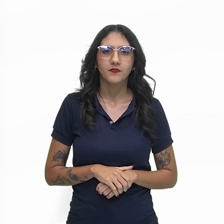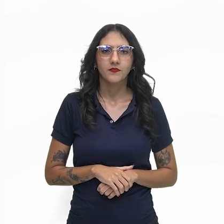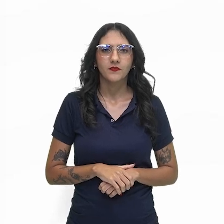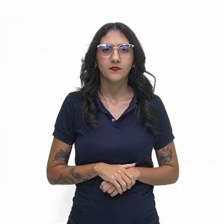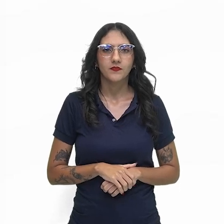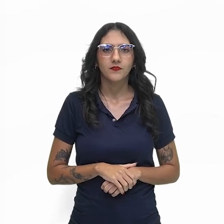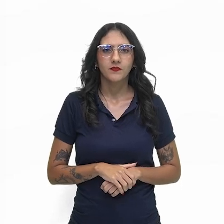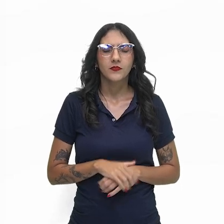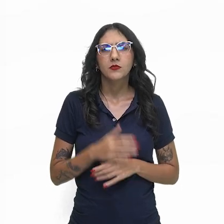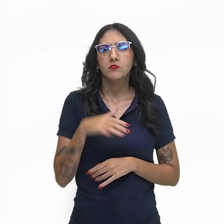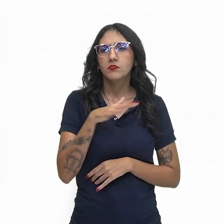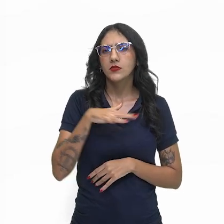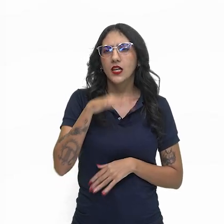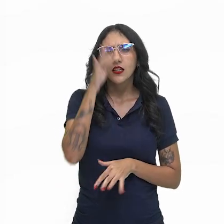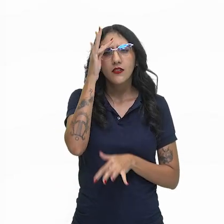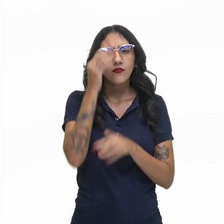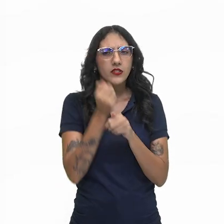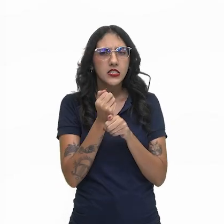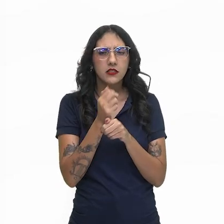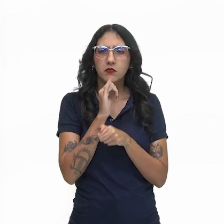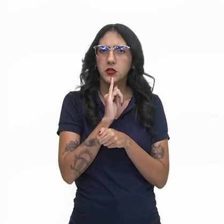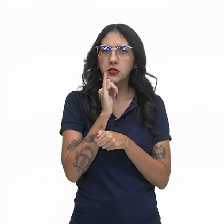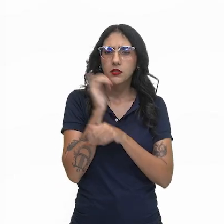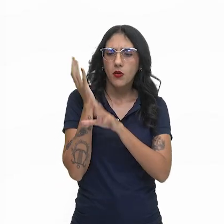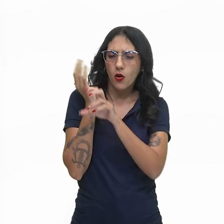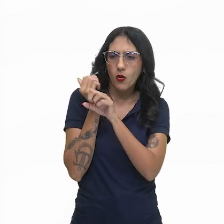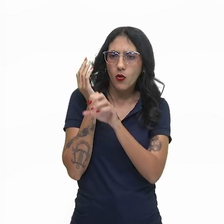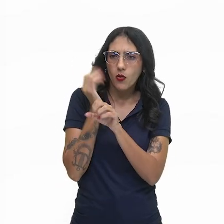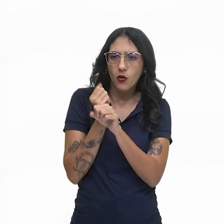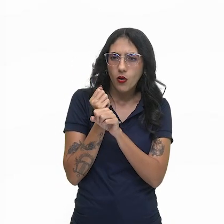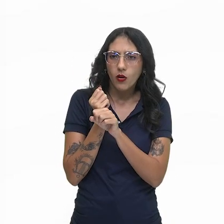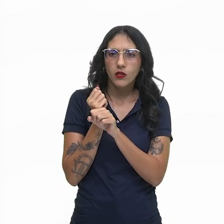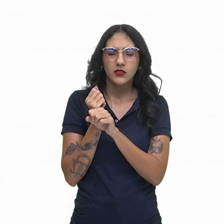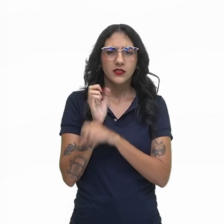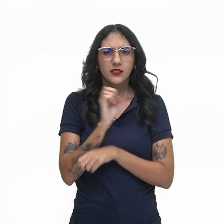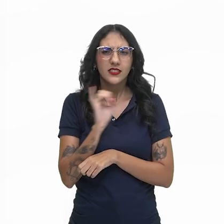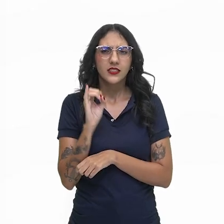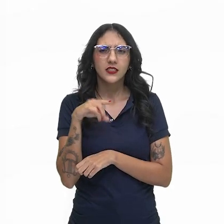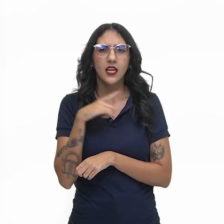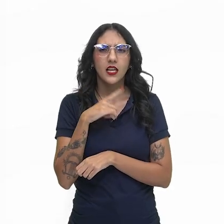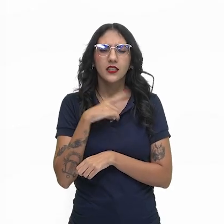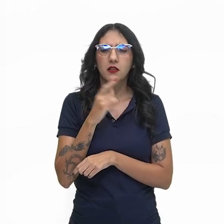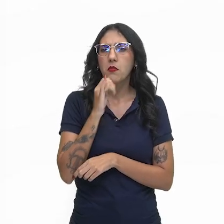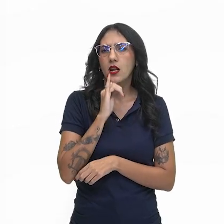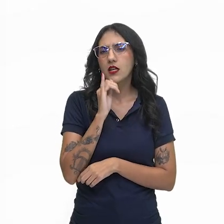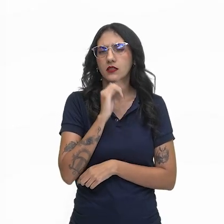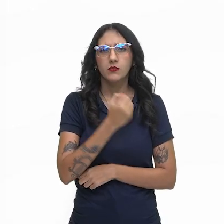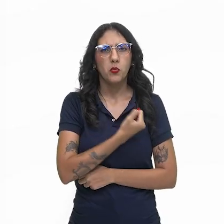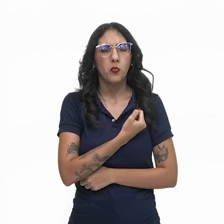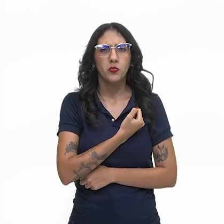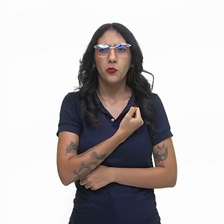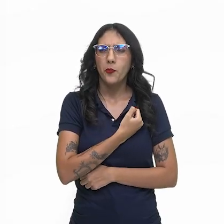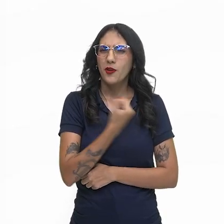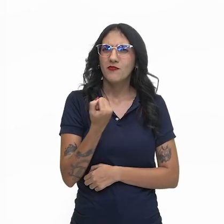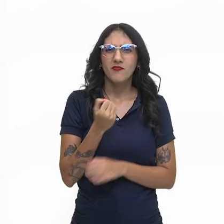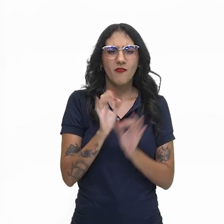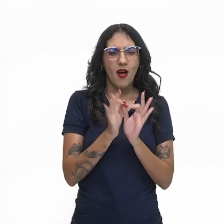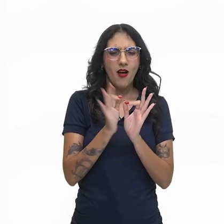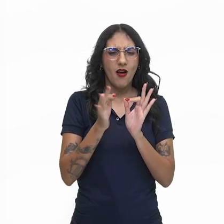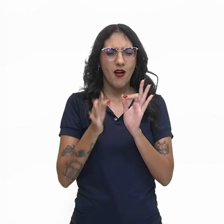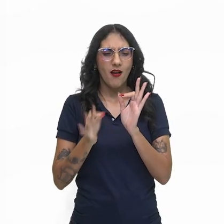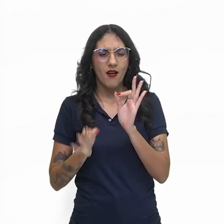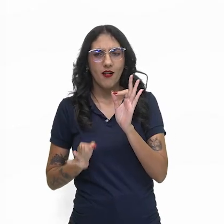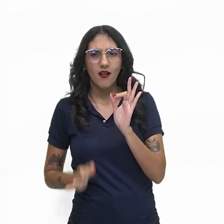na física, ao fazer um cálculo, se ele vier um valor com vários